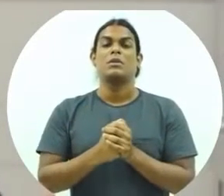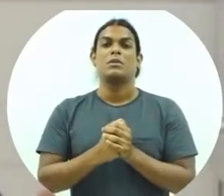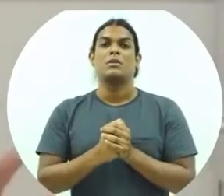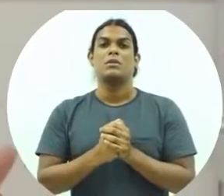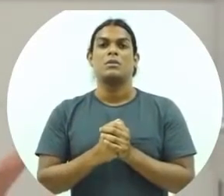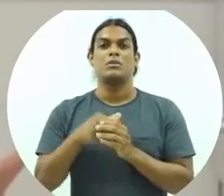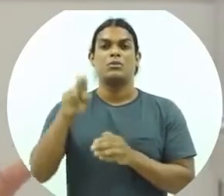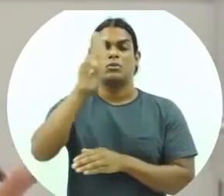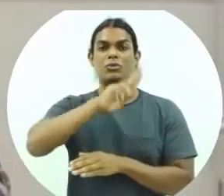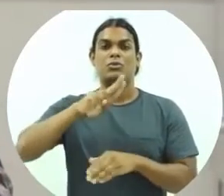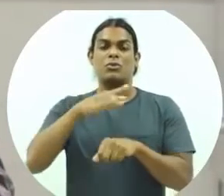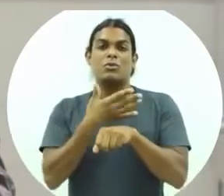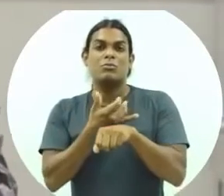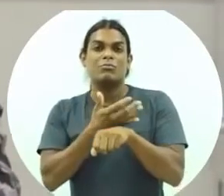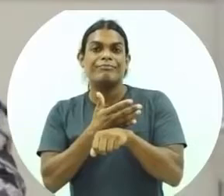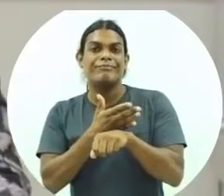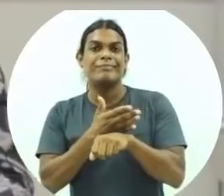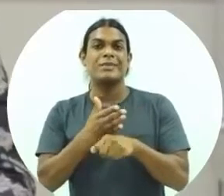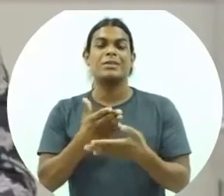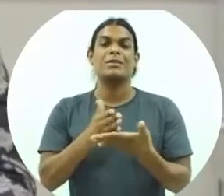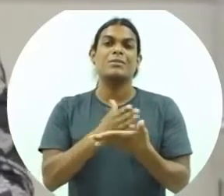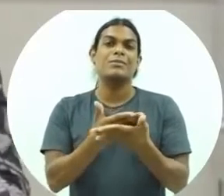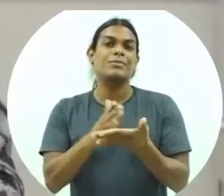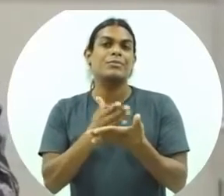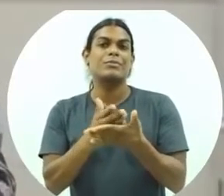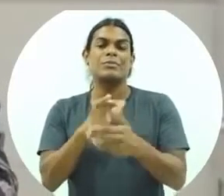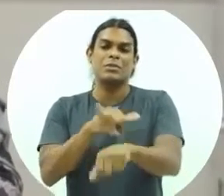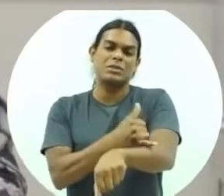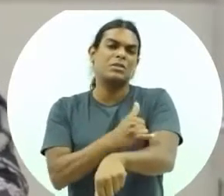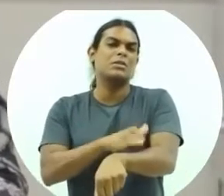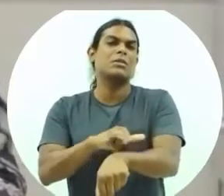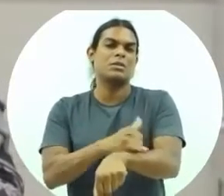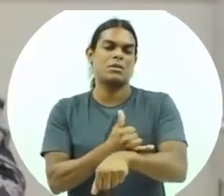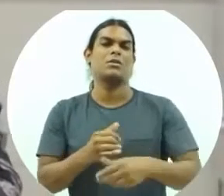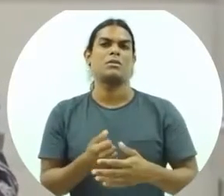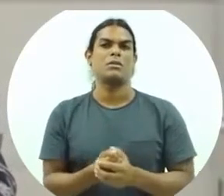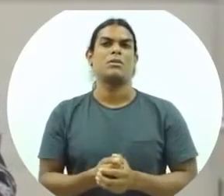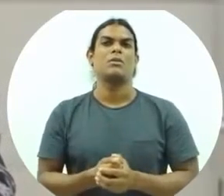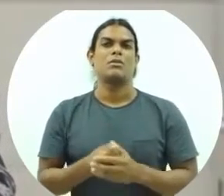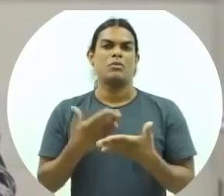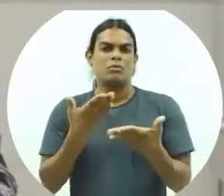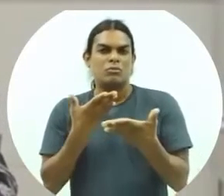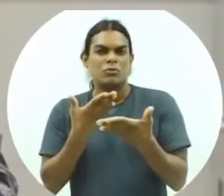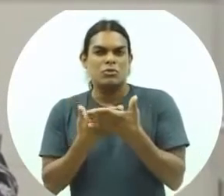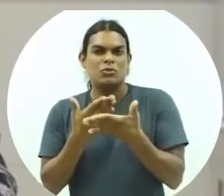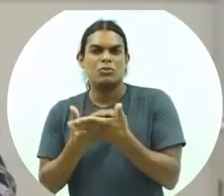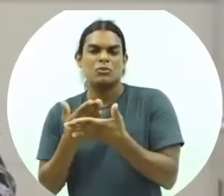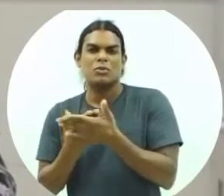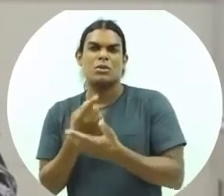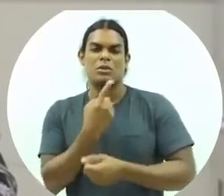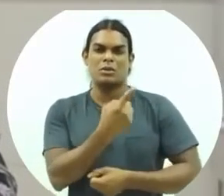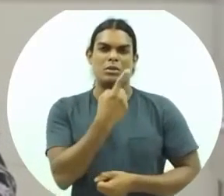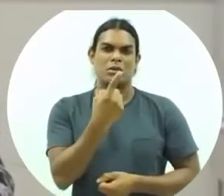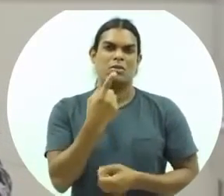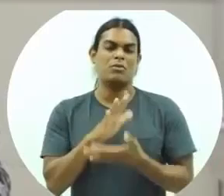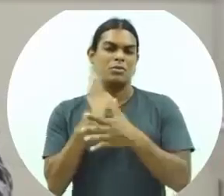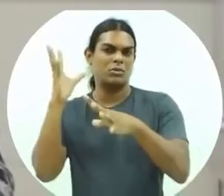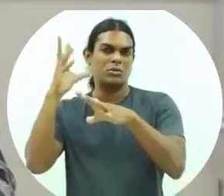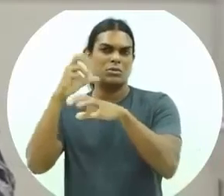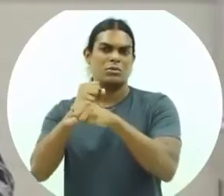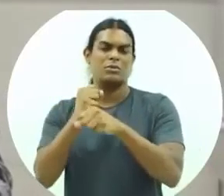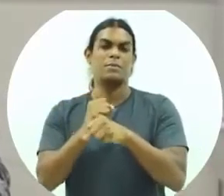aspectos fundamentais para que a organização seja bem-sucedida. Então vamos fazer um resumo de tudo isso que a gente identificou